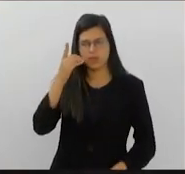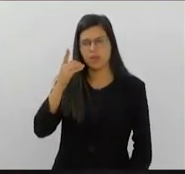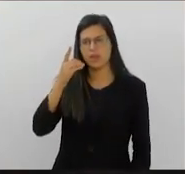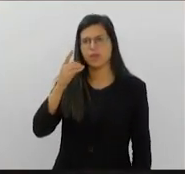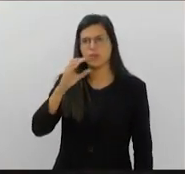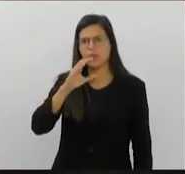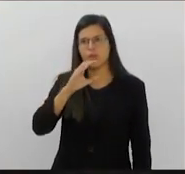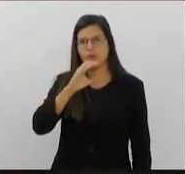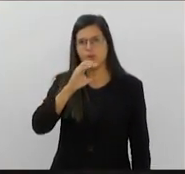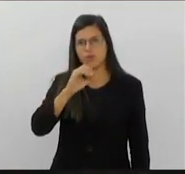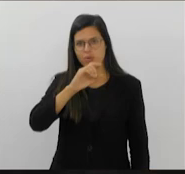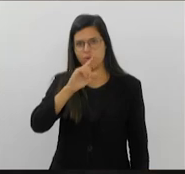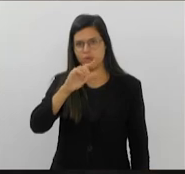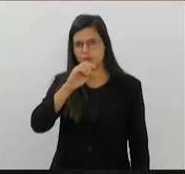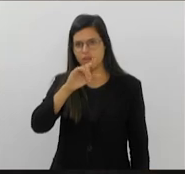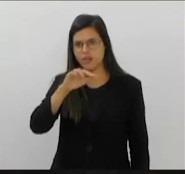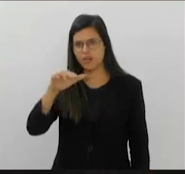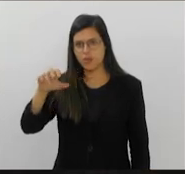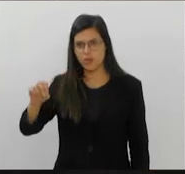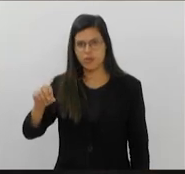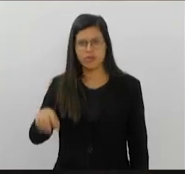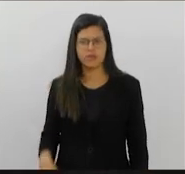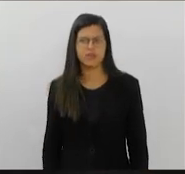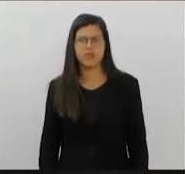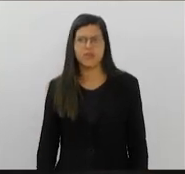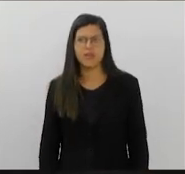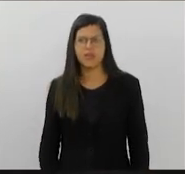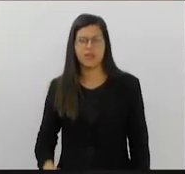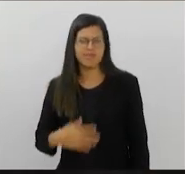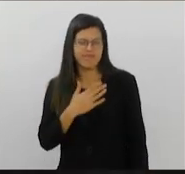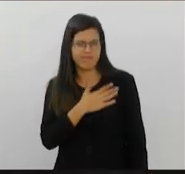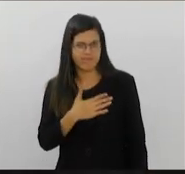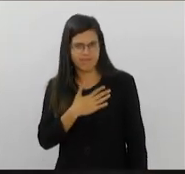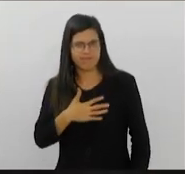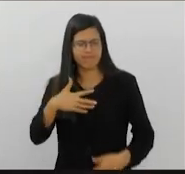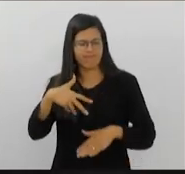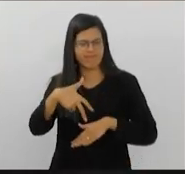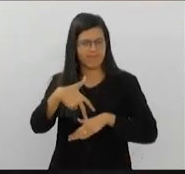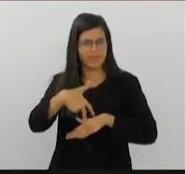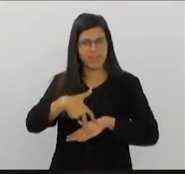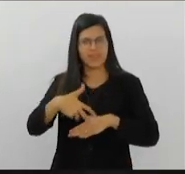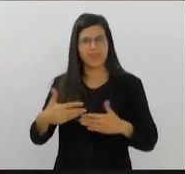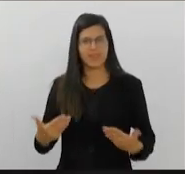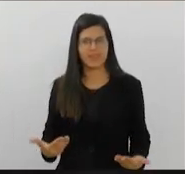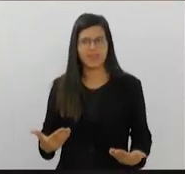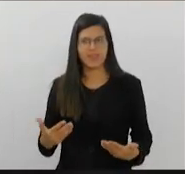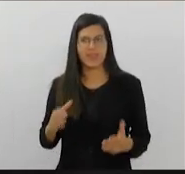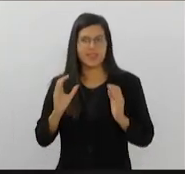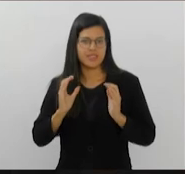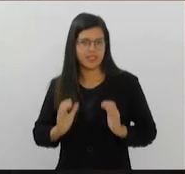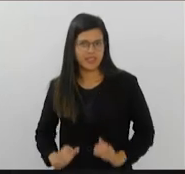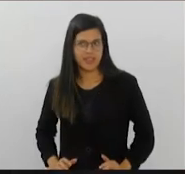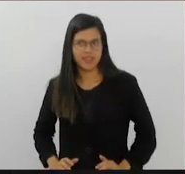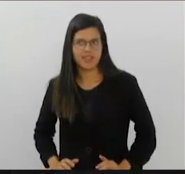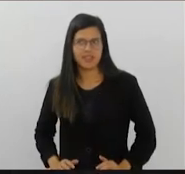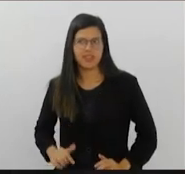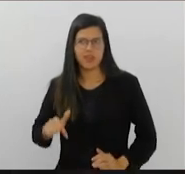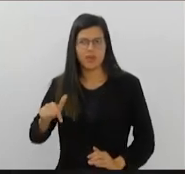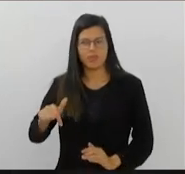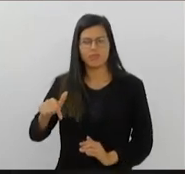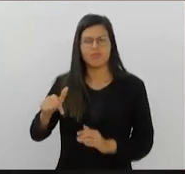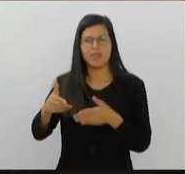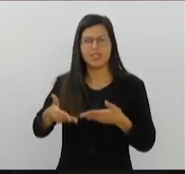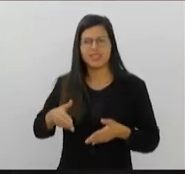Cozzolini. É uma honra para mim estar aqui como um cidadão nascido e criado em Mesquita, na